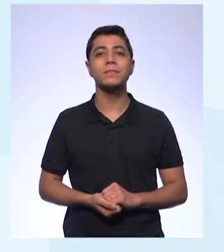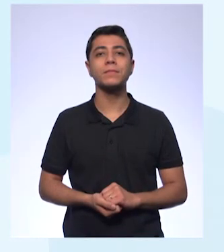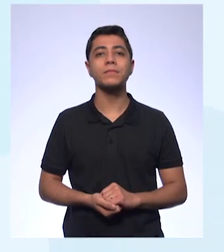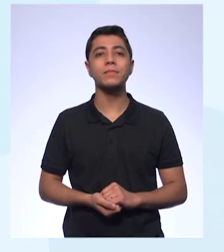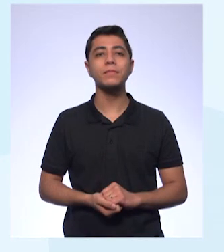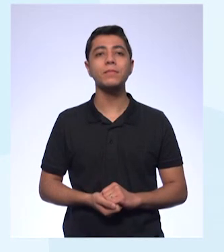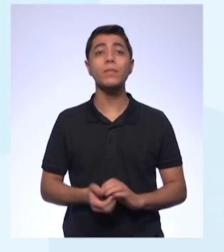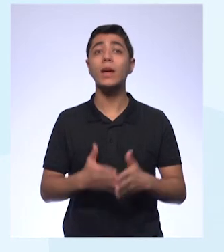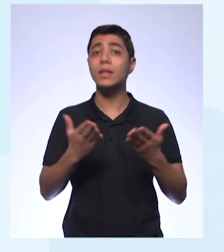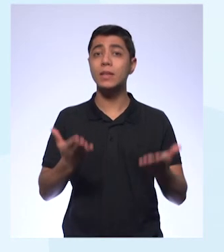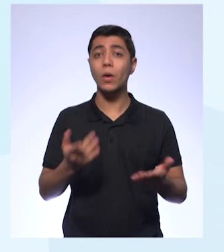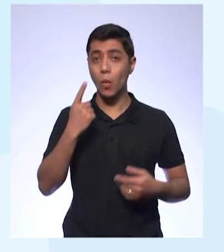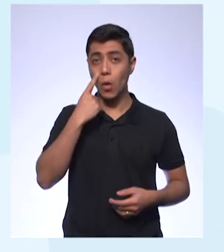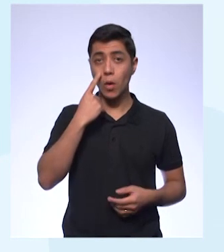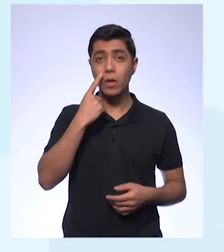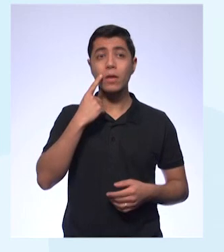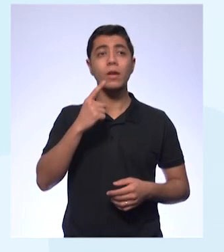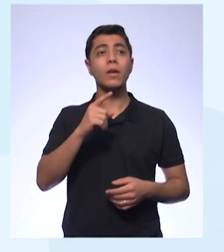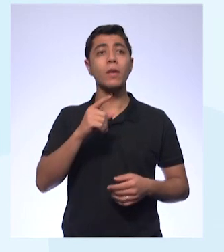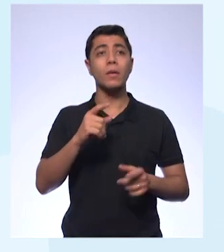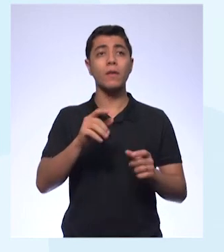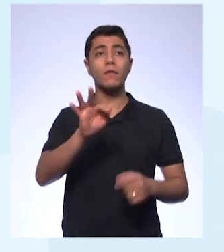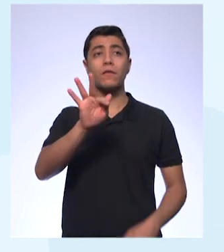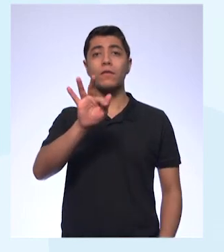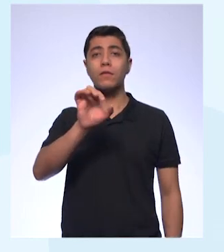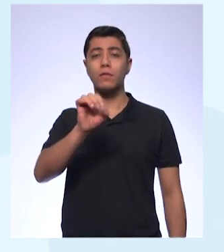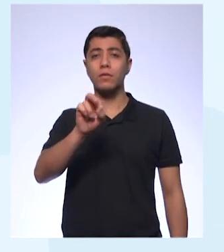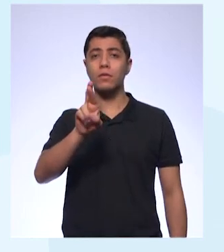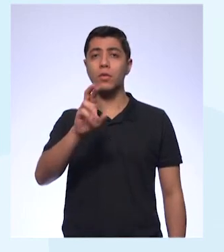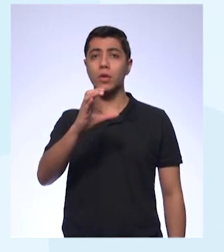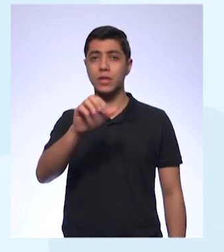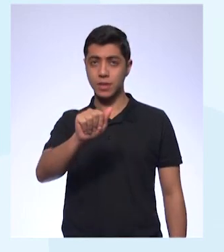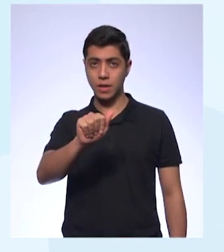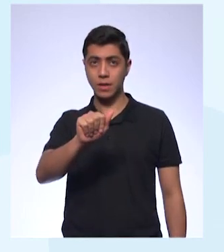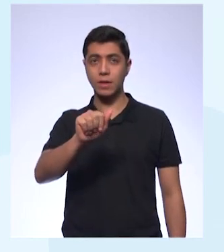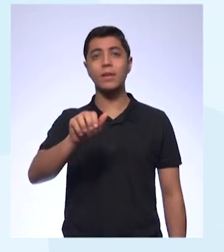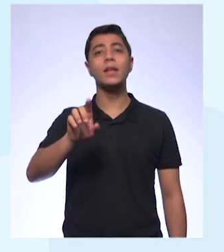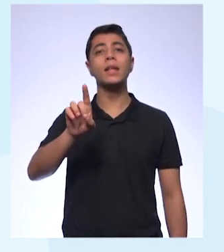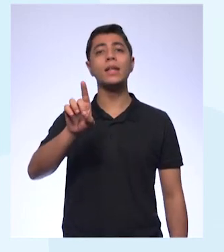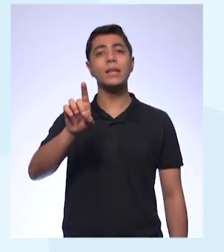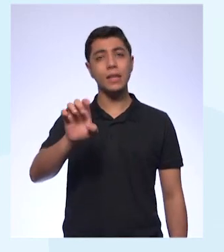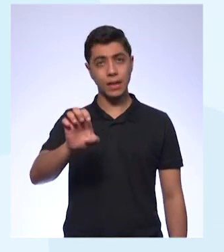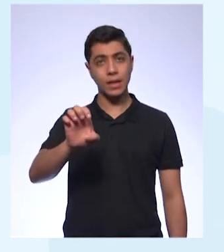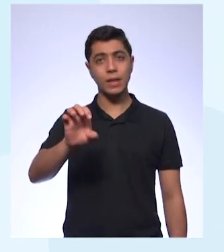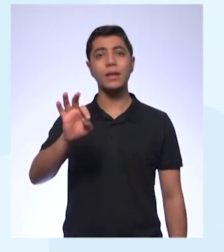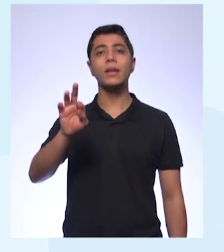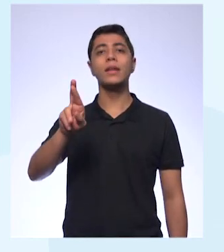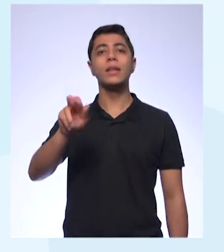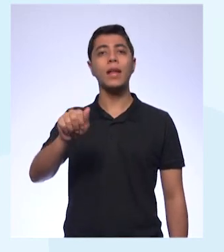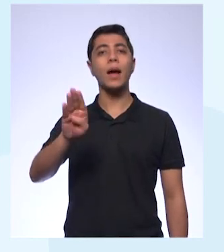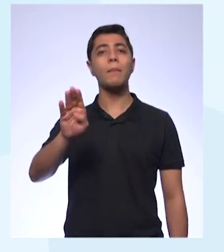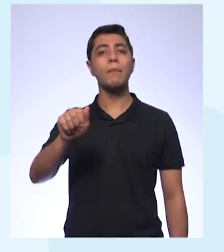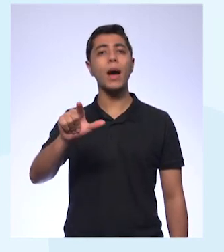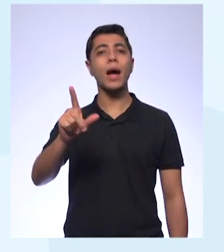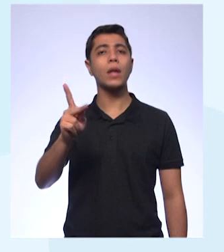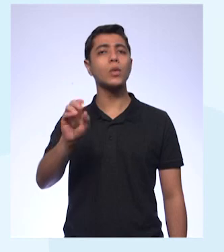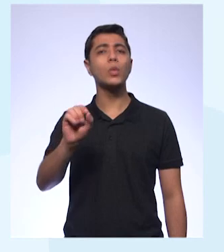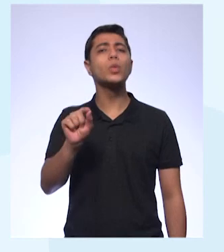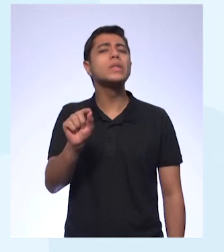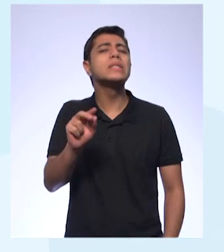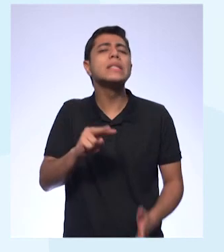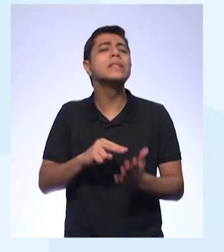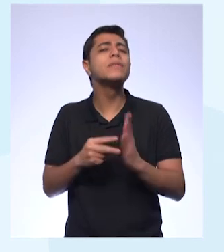Então, olha só, a força de trabalho é a capacidade, a habilidade de fazer, de produzir e de gerar riqueza, né,